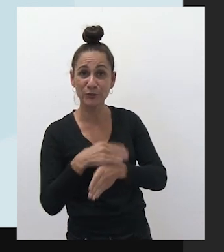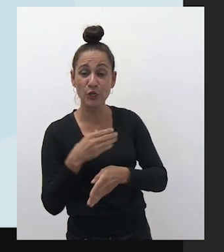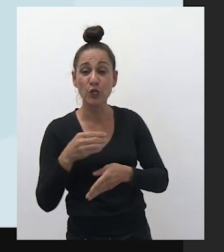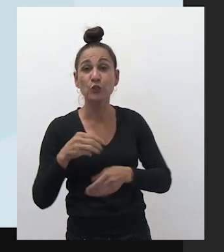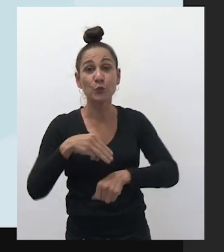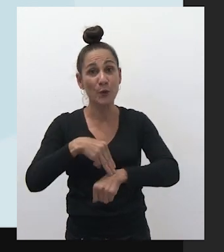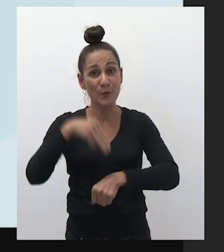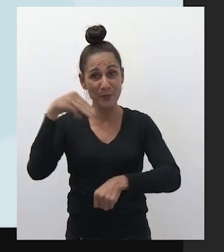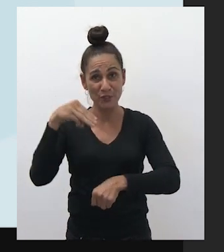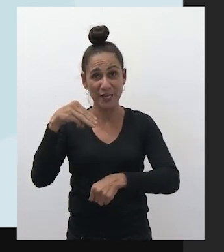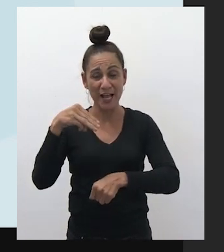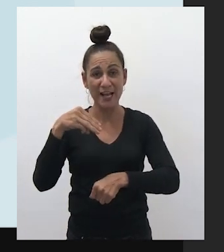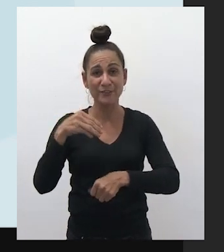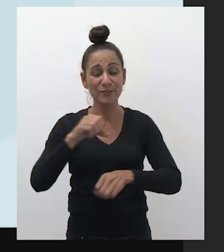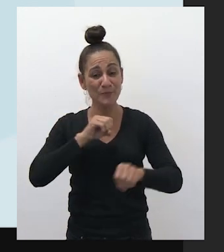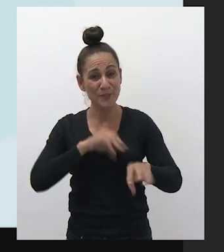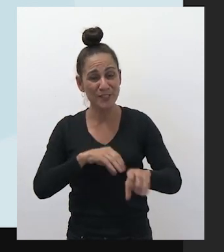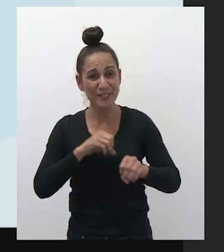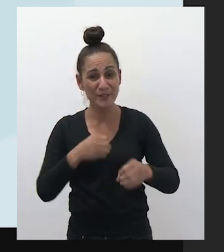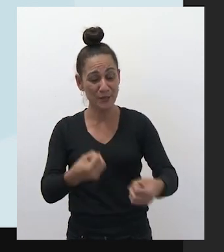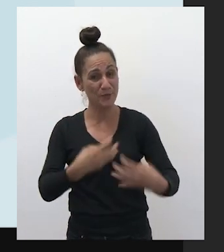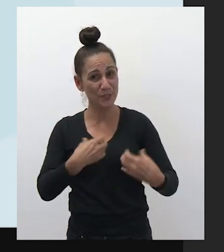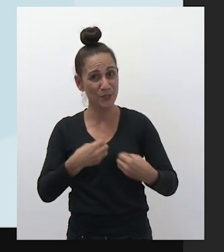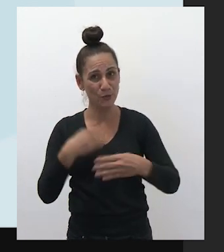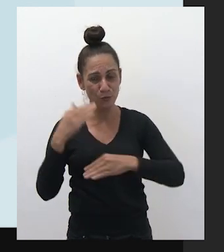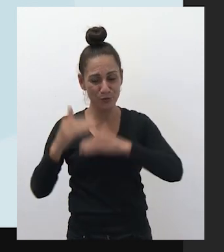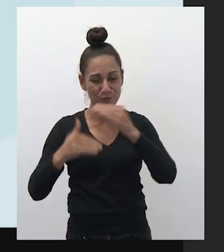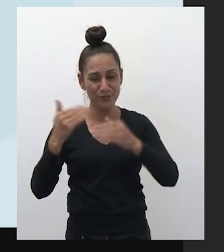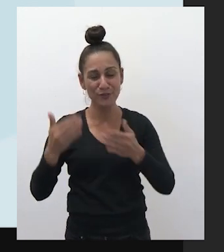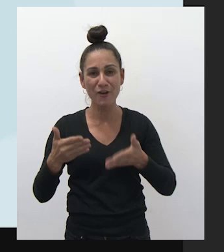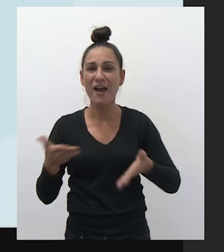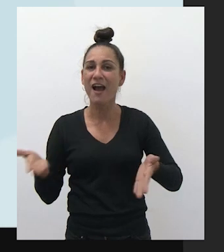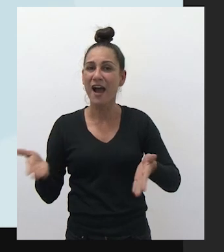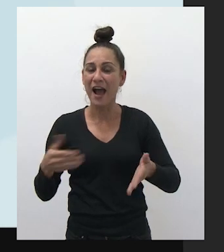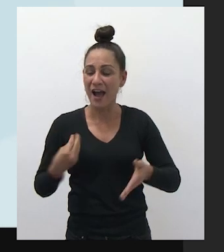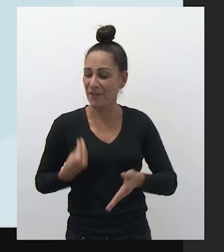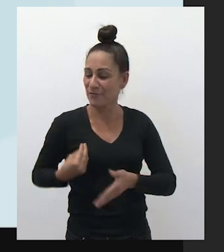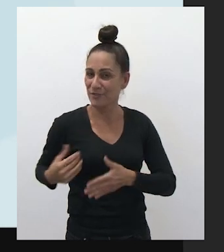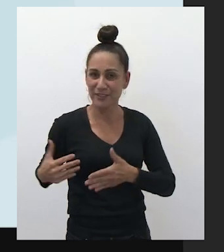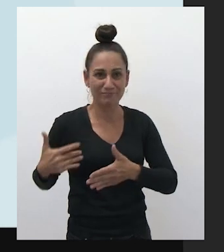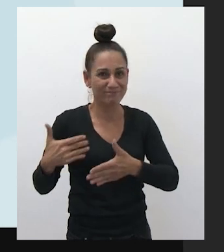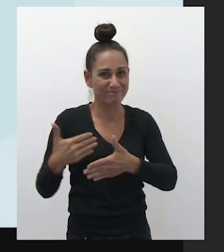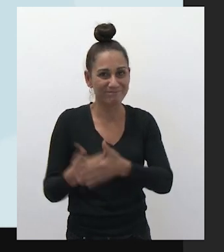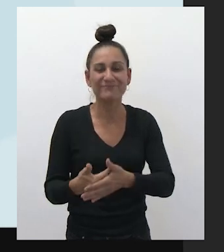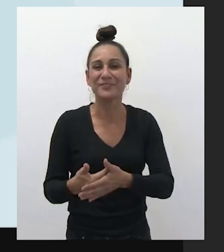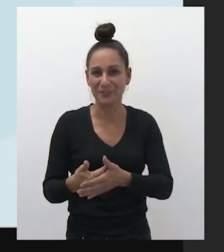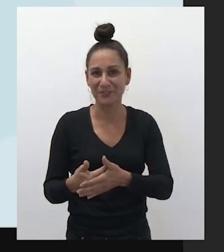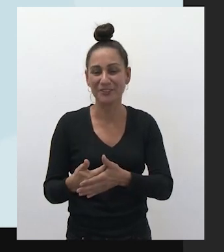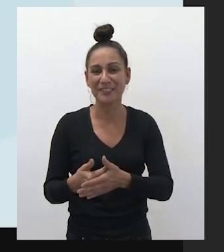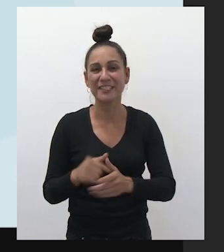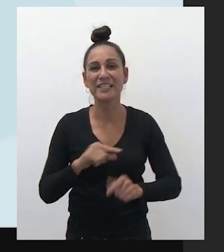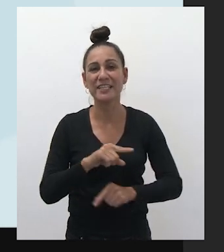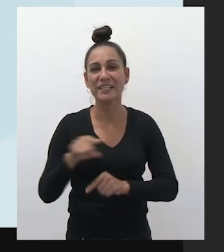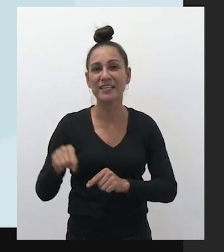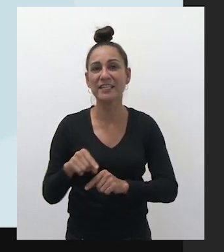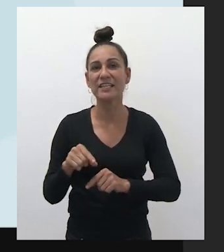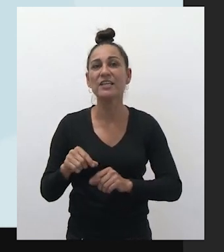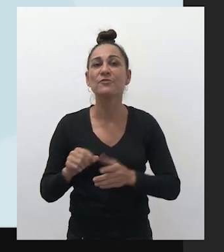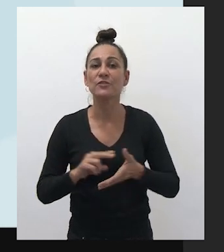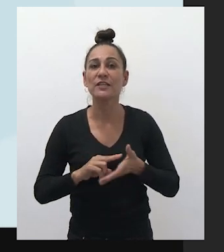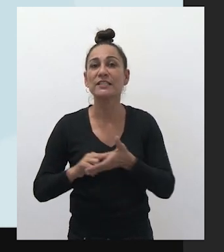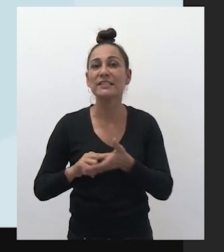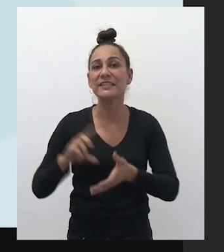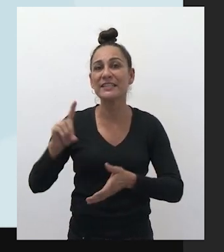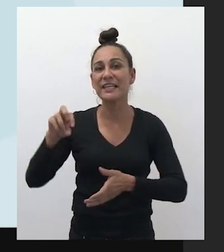que instrui a gente, nosso professor a vida toda, né? Que o meu professor querido Wagner Balera, nesse livro dele, Declaração sobre